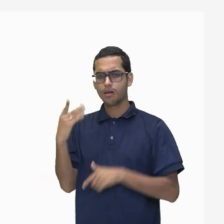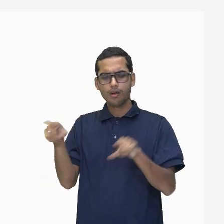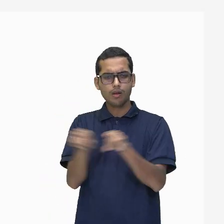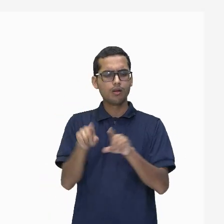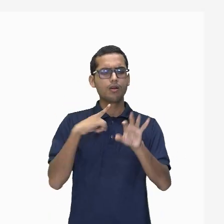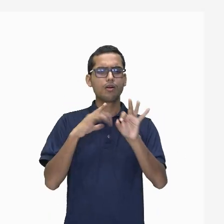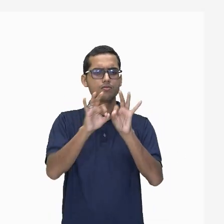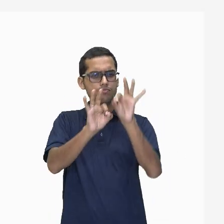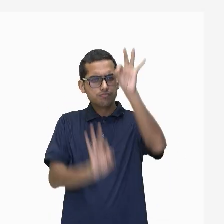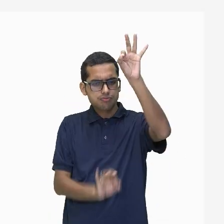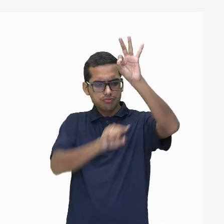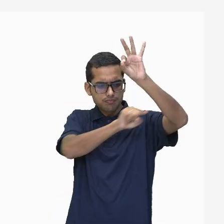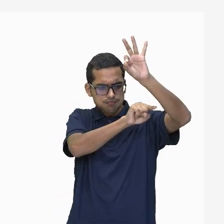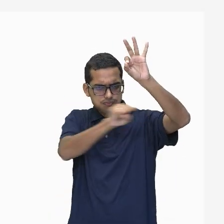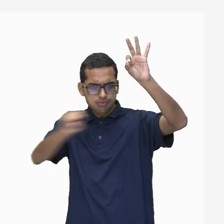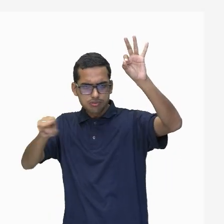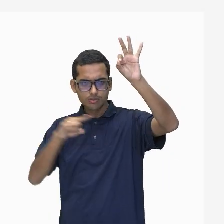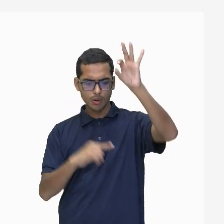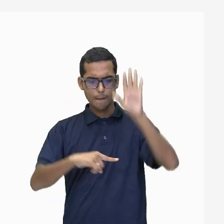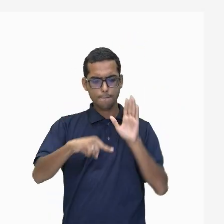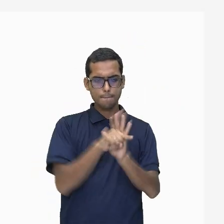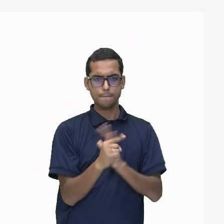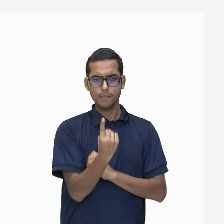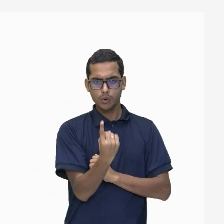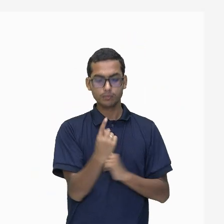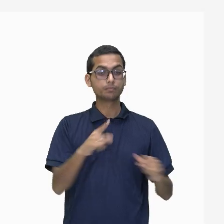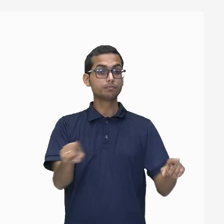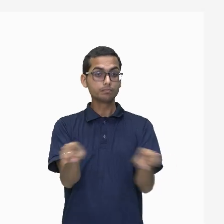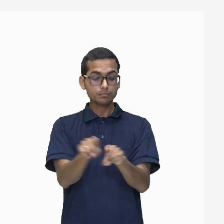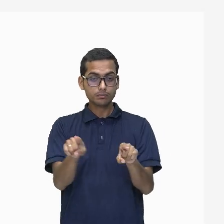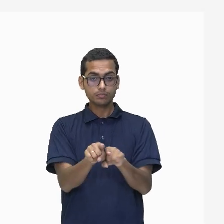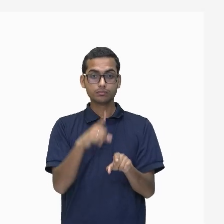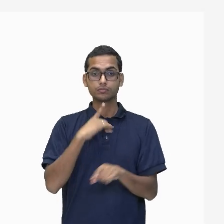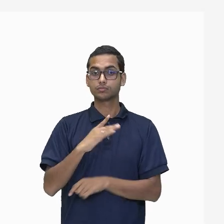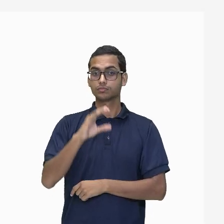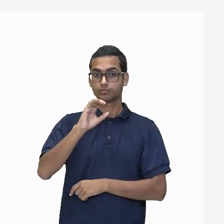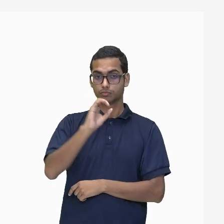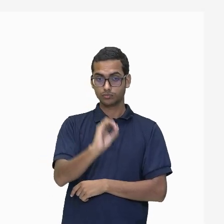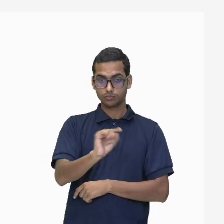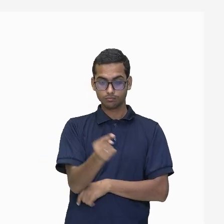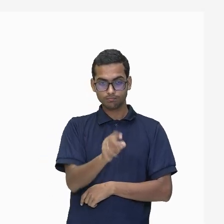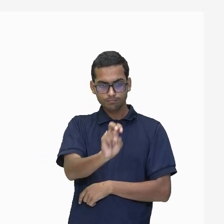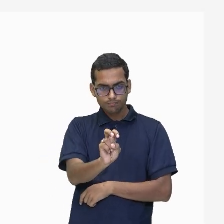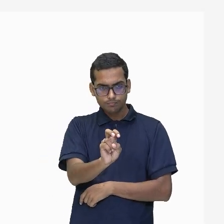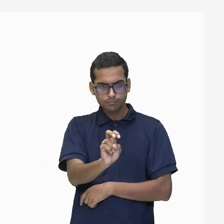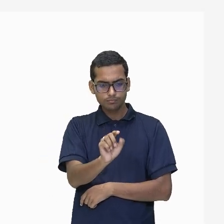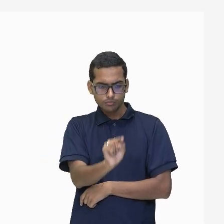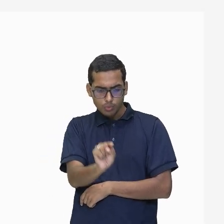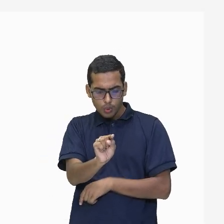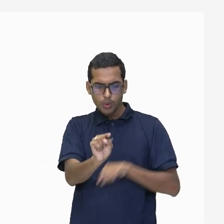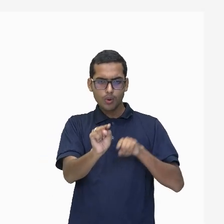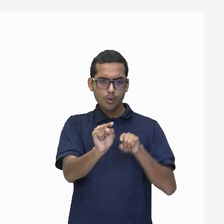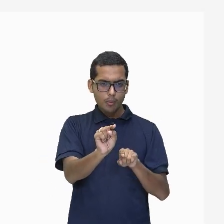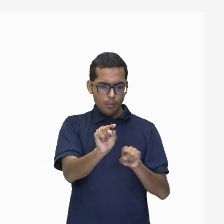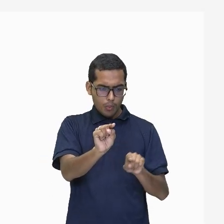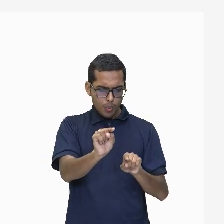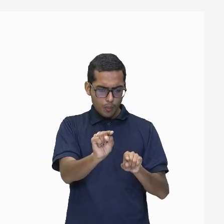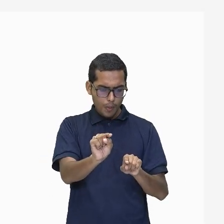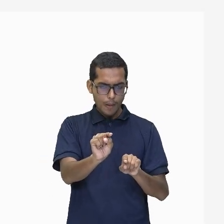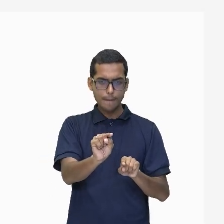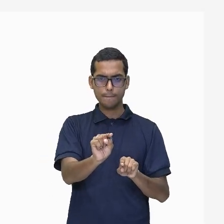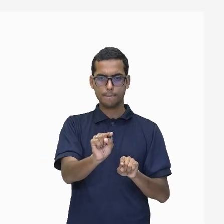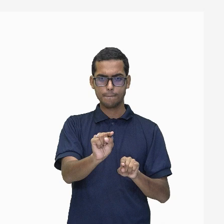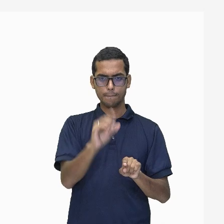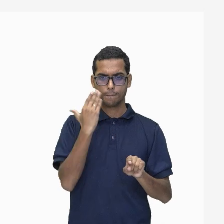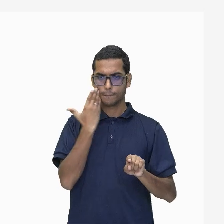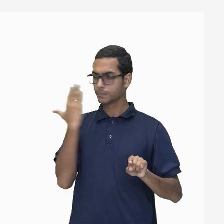raiz da função mesmo? X foi igual a 0,5. Já deixamos aqui uma prévia, ó. Significa que o 0,5 está bem aqui,